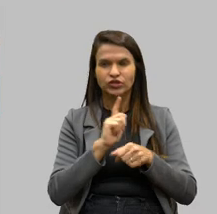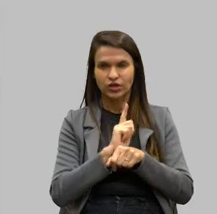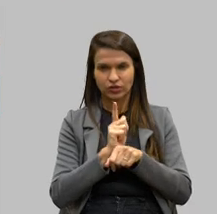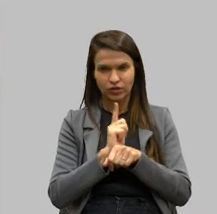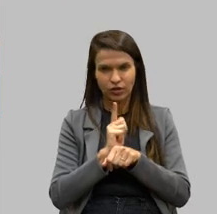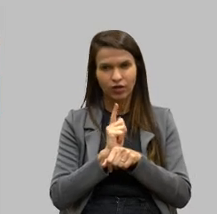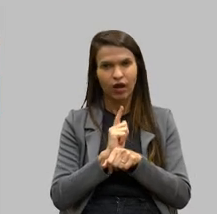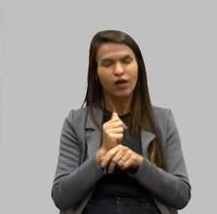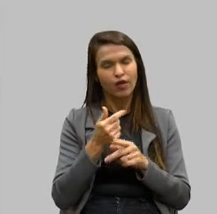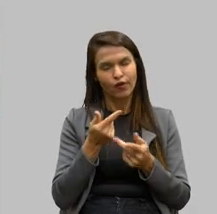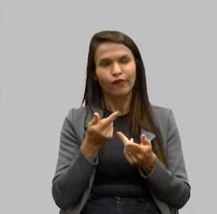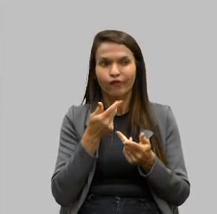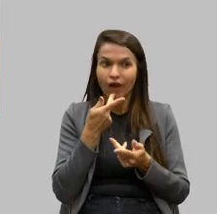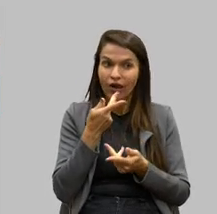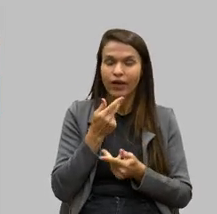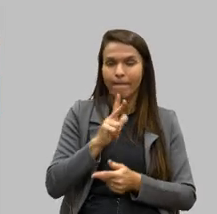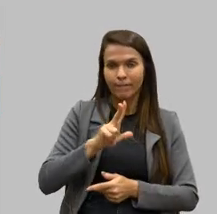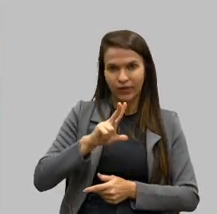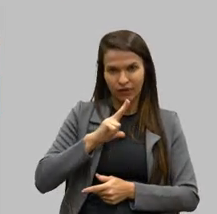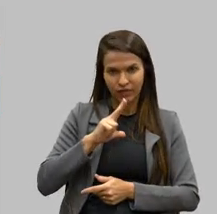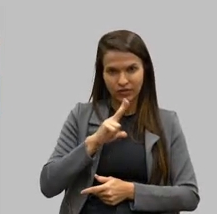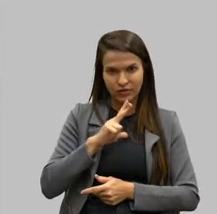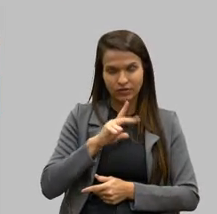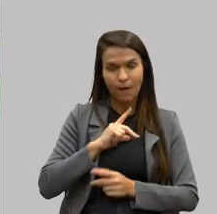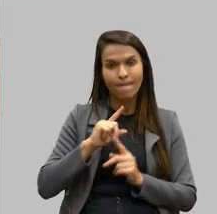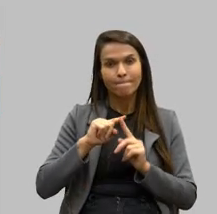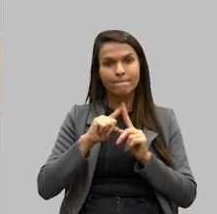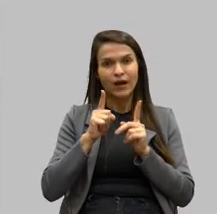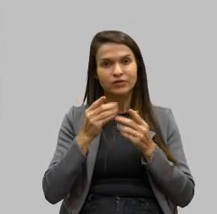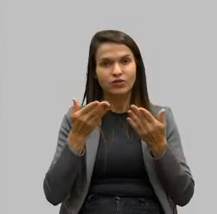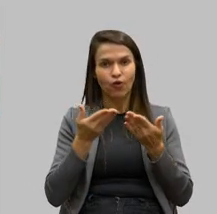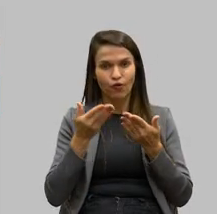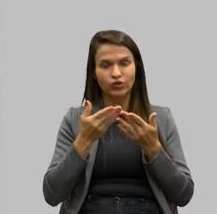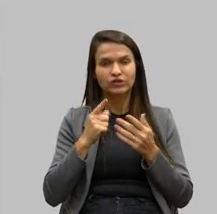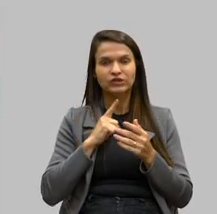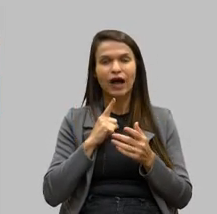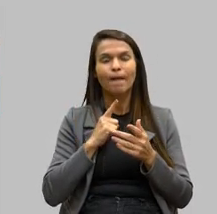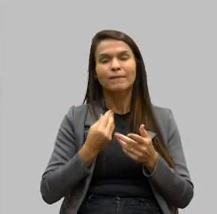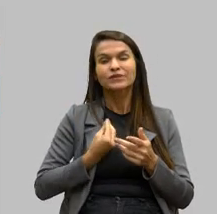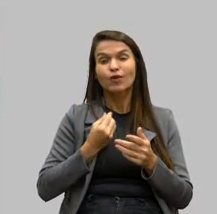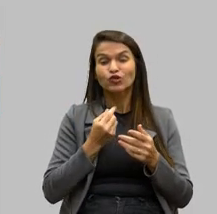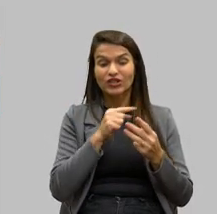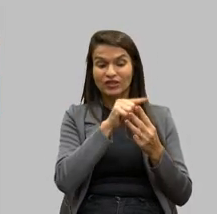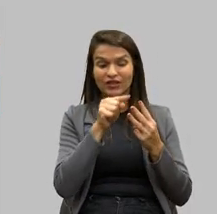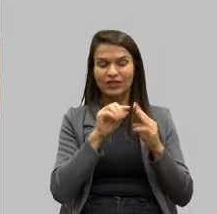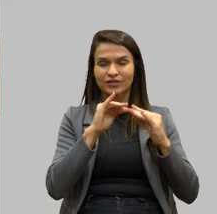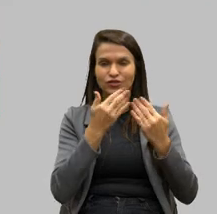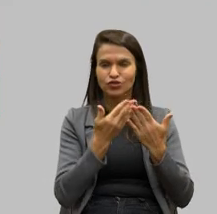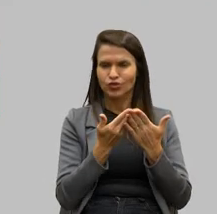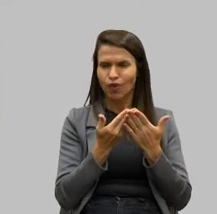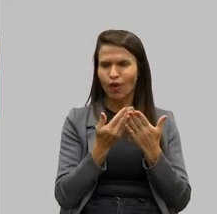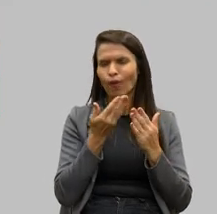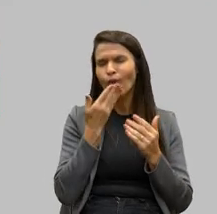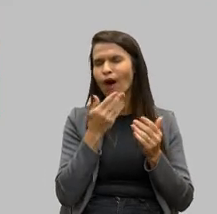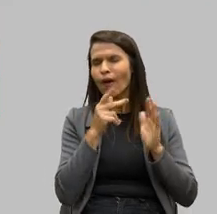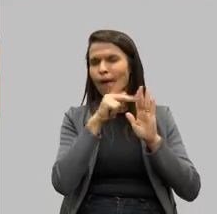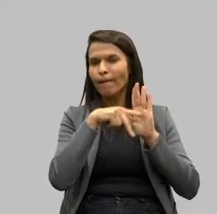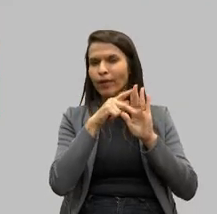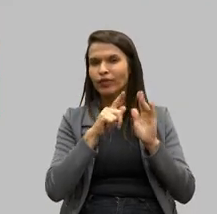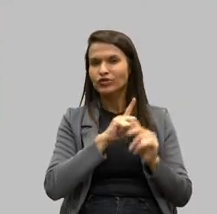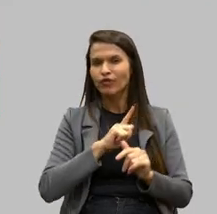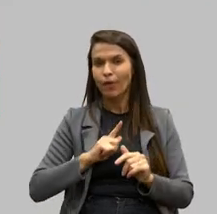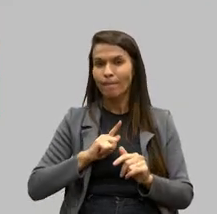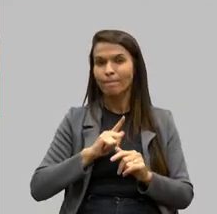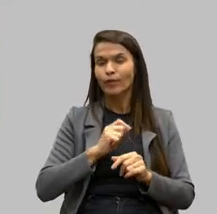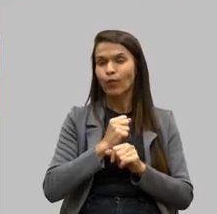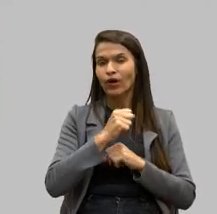eu chamo de privatização, mas ela está hoje em três escolas. Qual é o plano do governo para 2025?